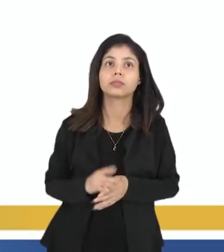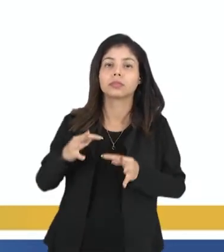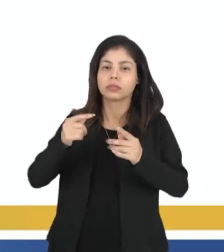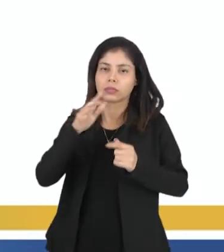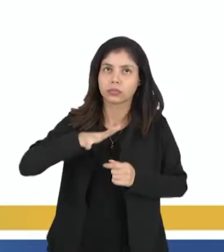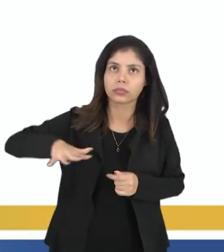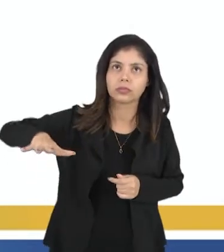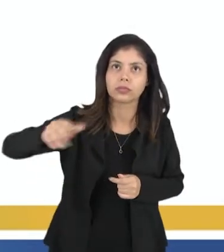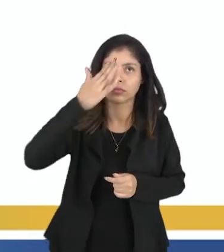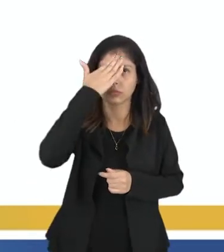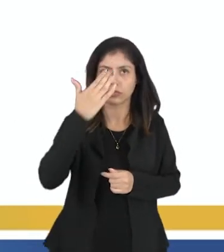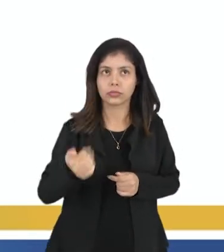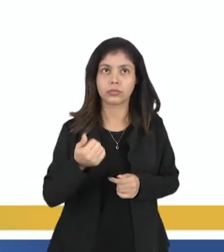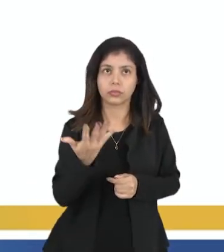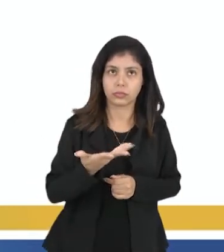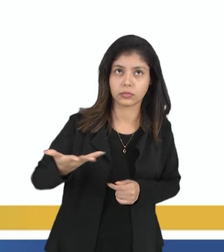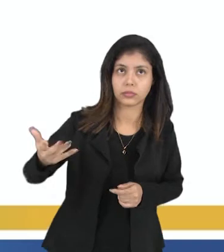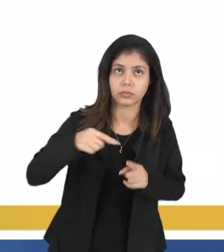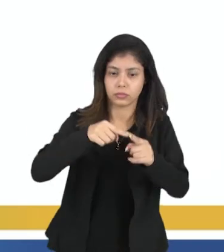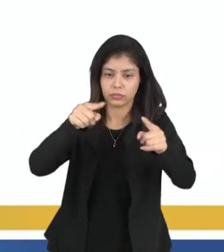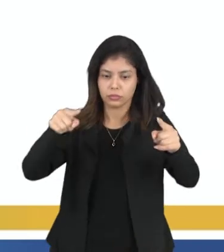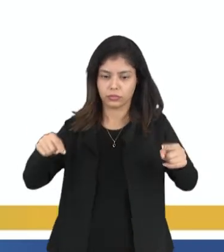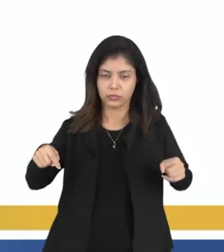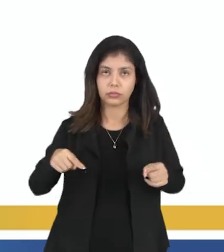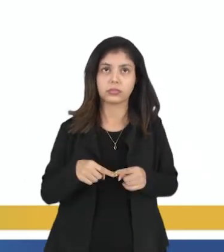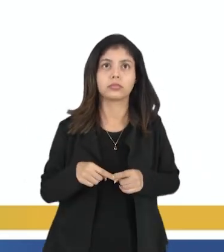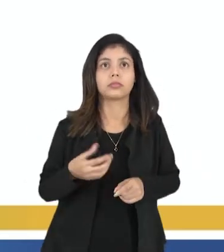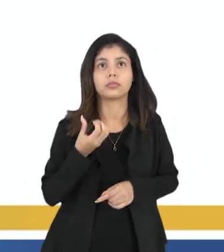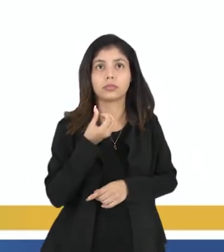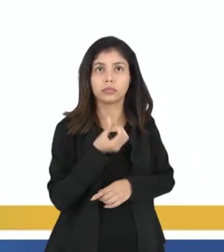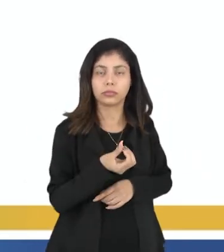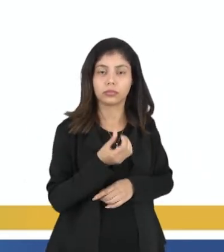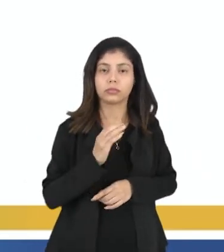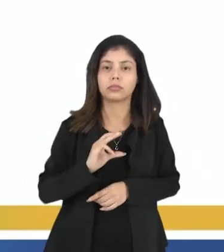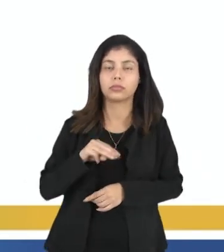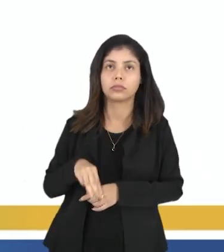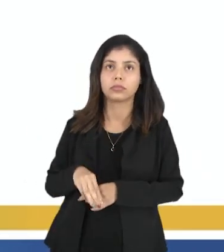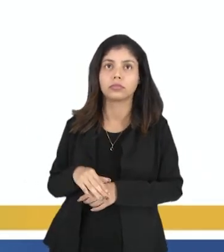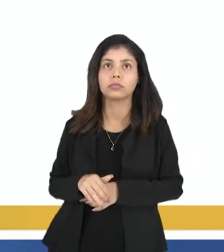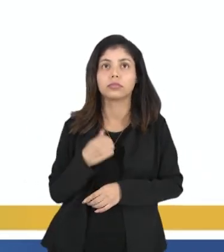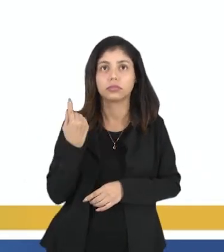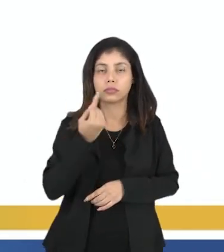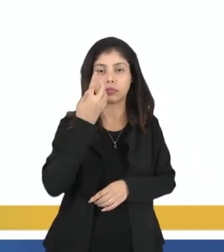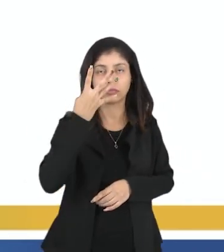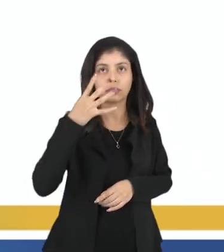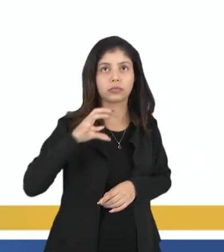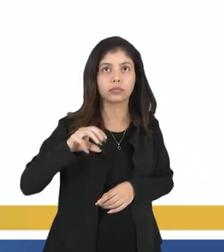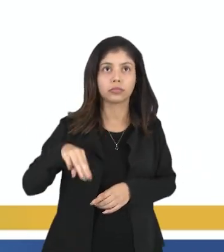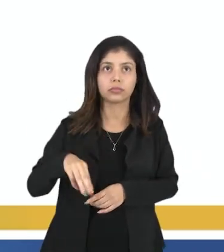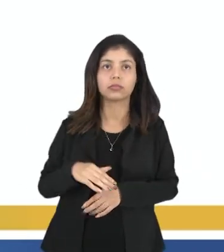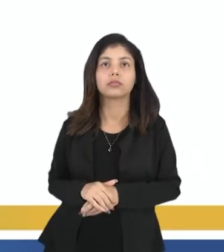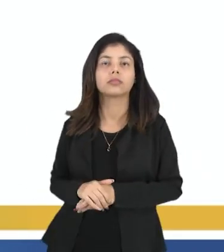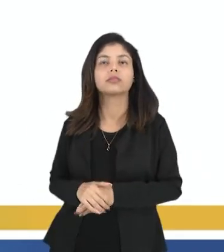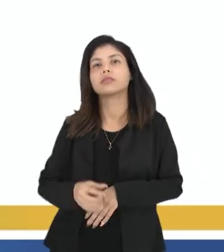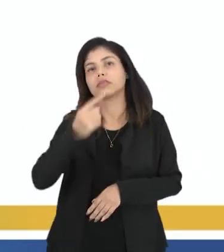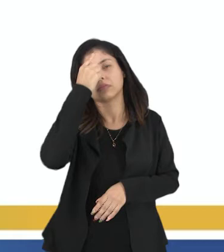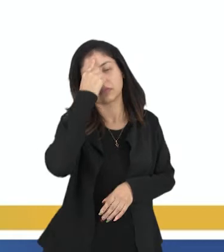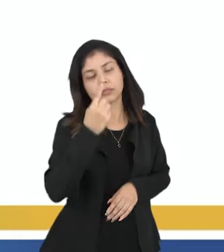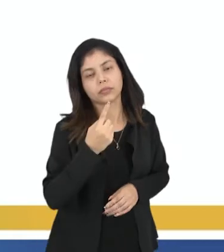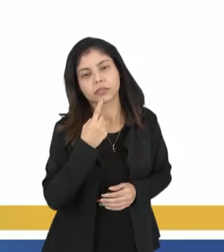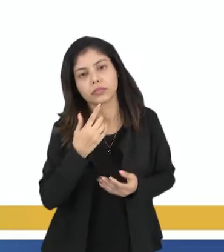da pirâmide sabendo que a pirâmide tem base quadrada de lado de 6 cm e altura de 4cm